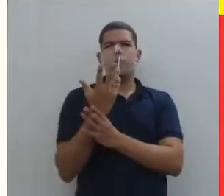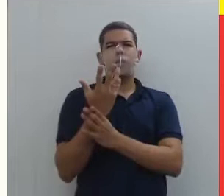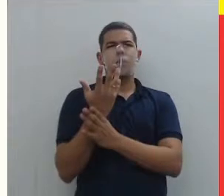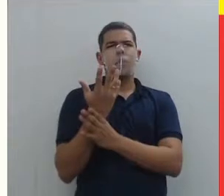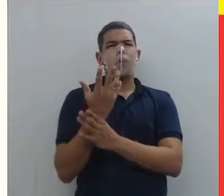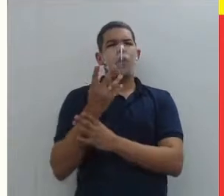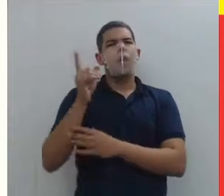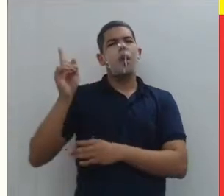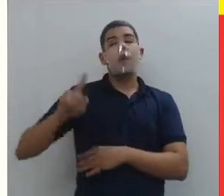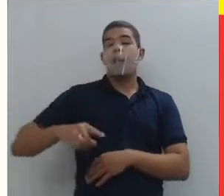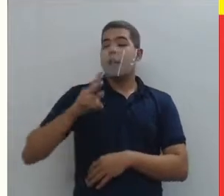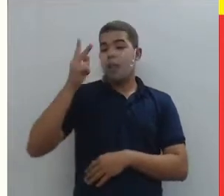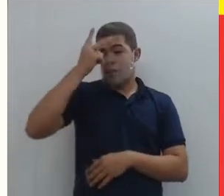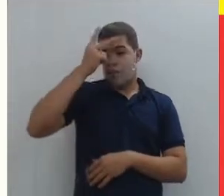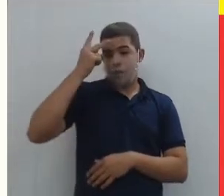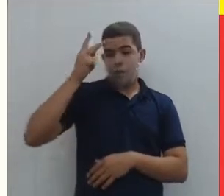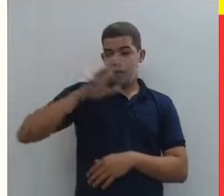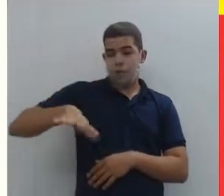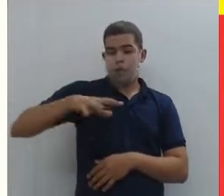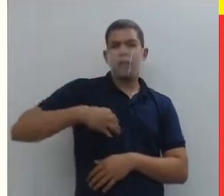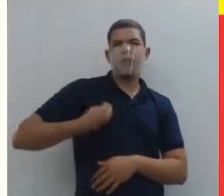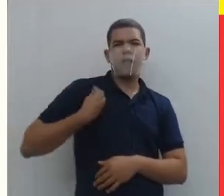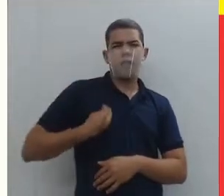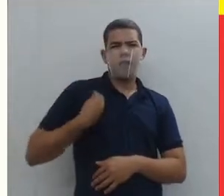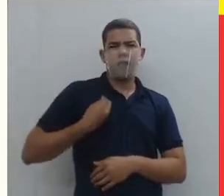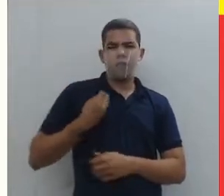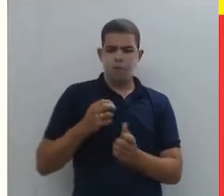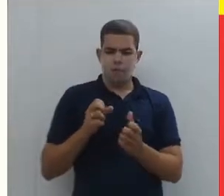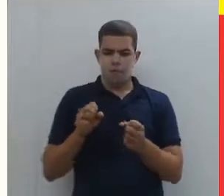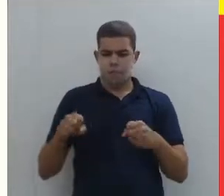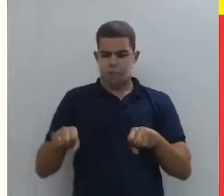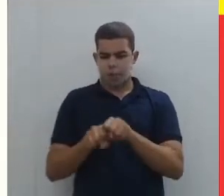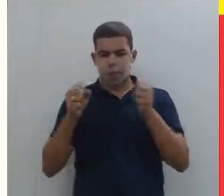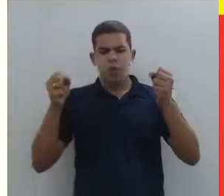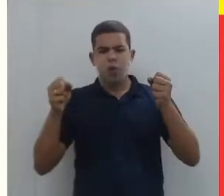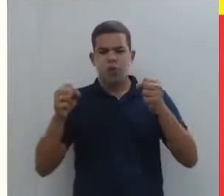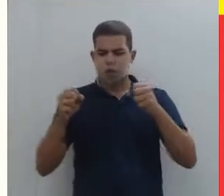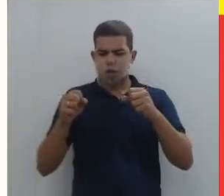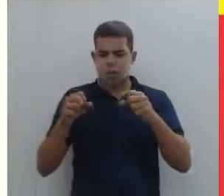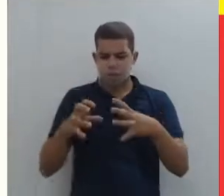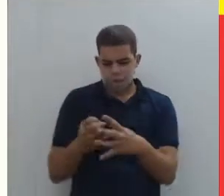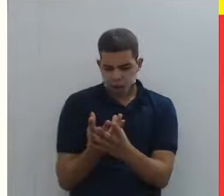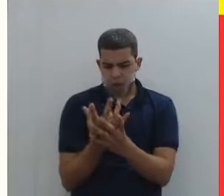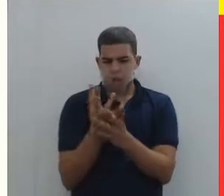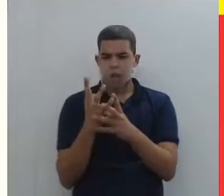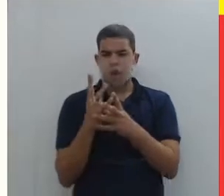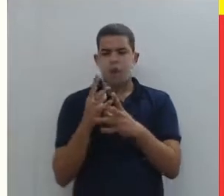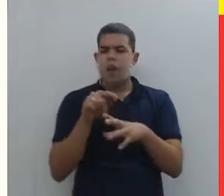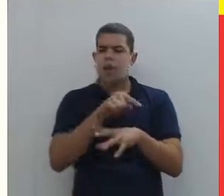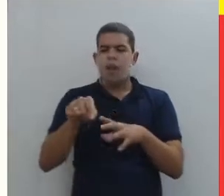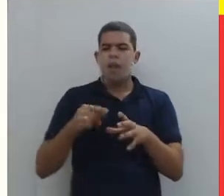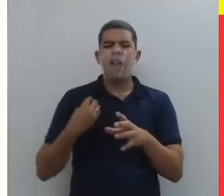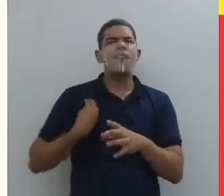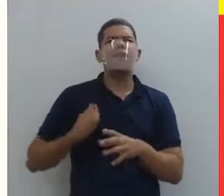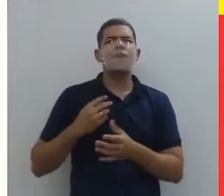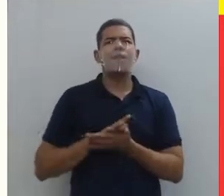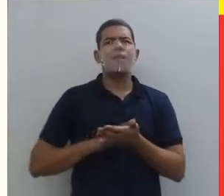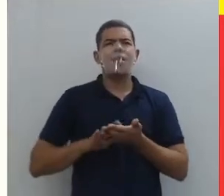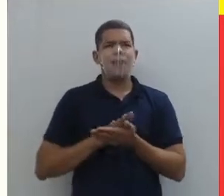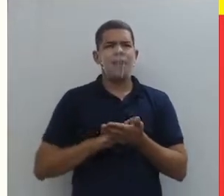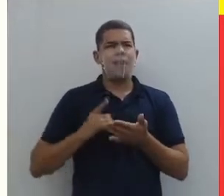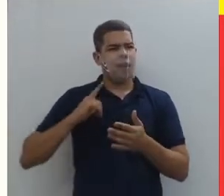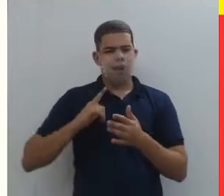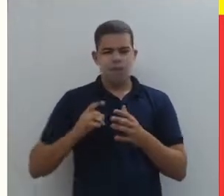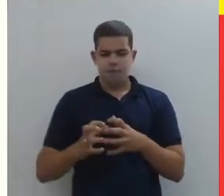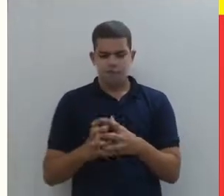eram originados a partir de uma matéria bruta sem vida. Segundo a biogênese, eles poderiam surgir de formas variadas de matérias